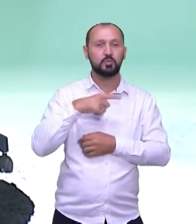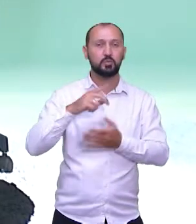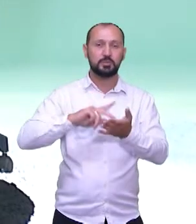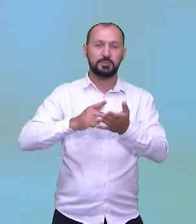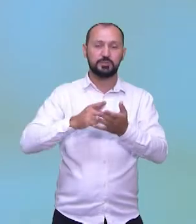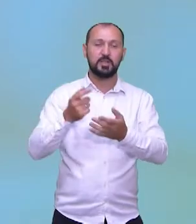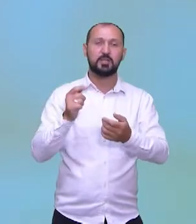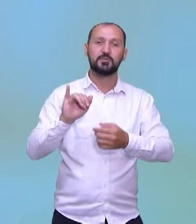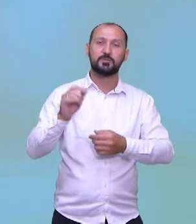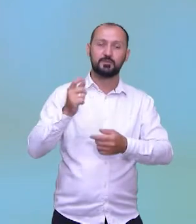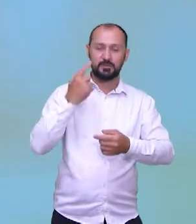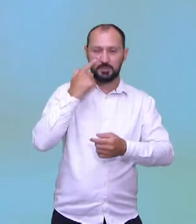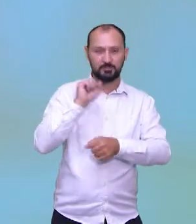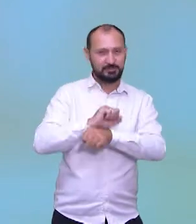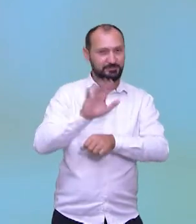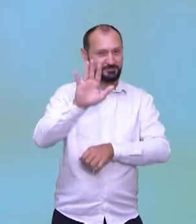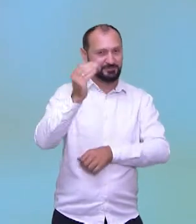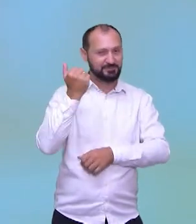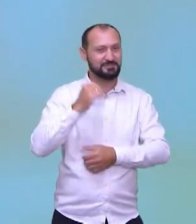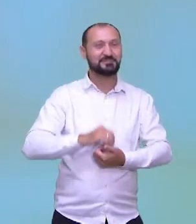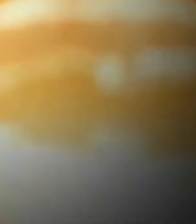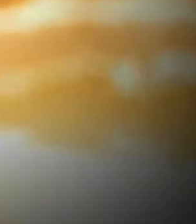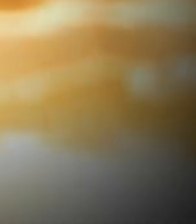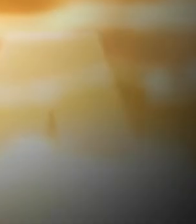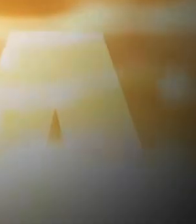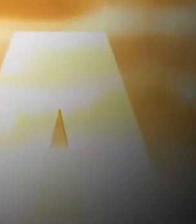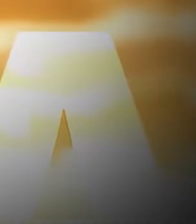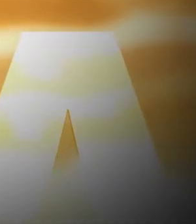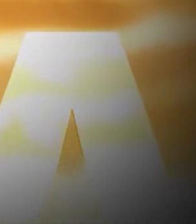do Sindifiscal. A gente volta daqui a pouco. Fica de olho.